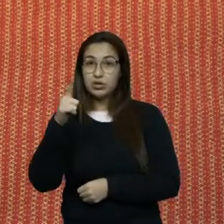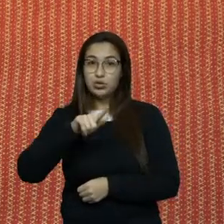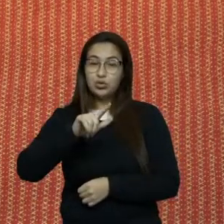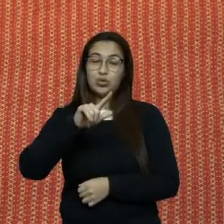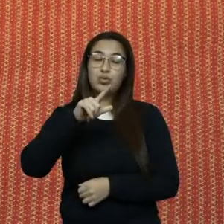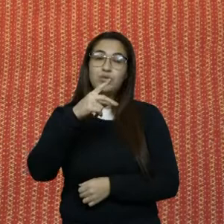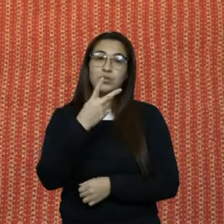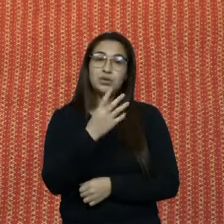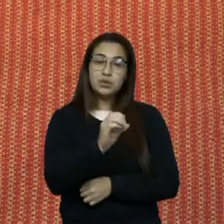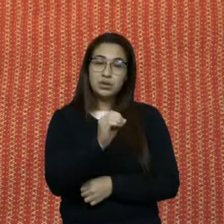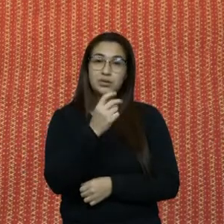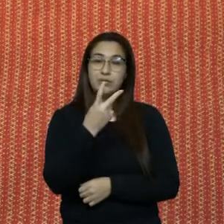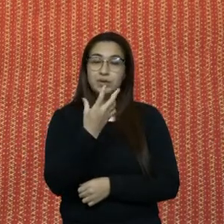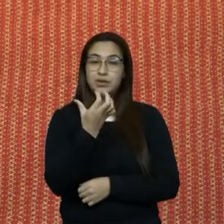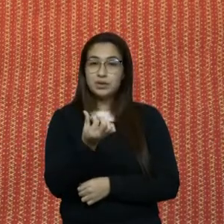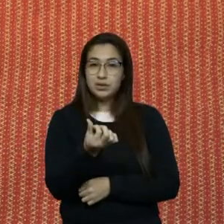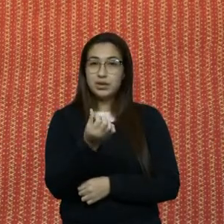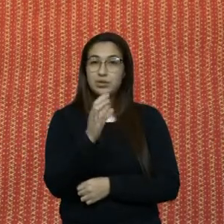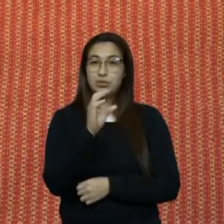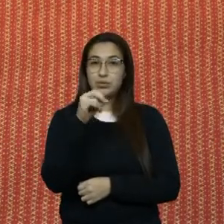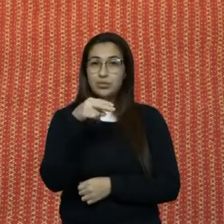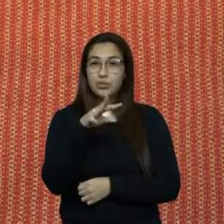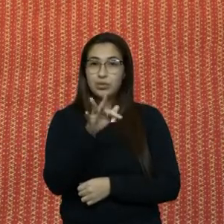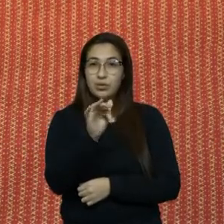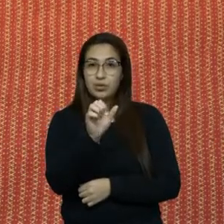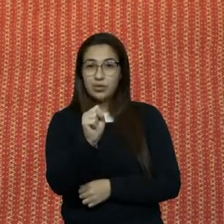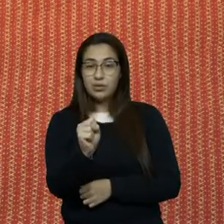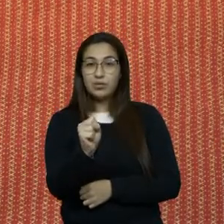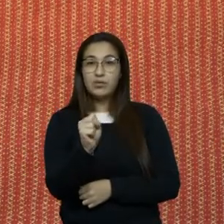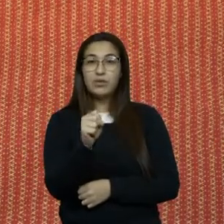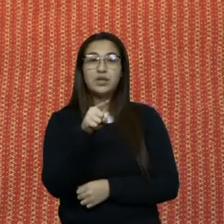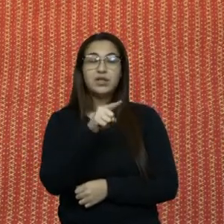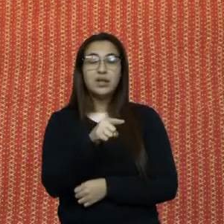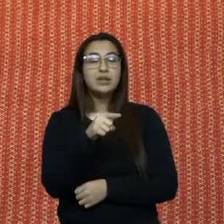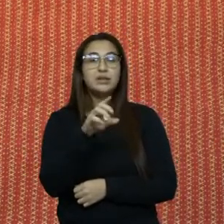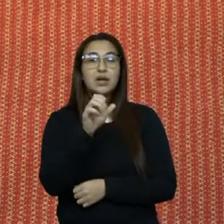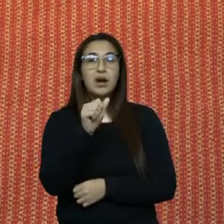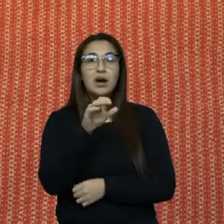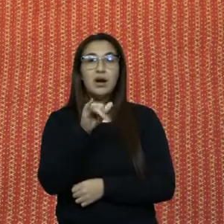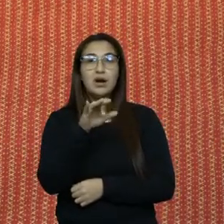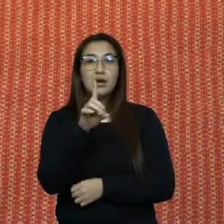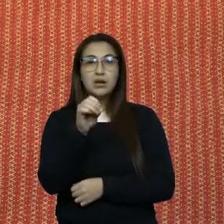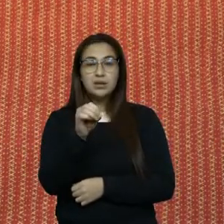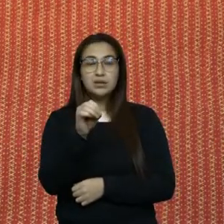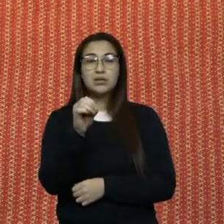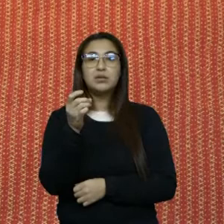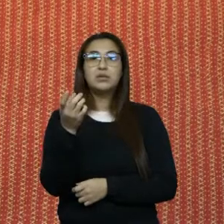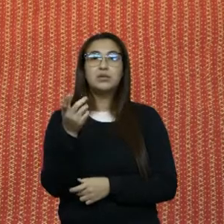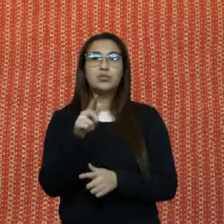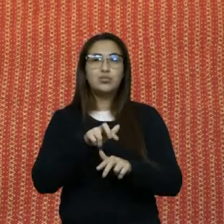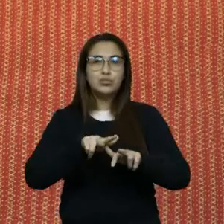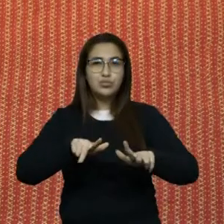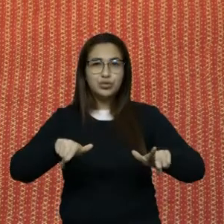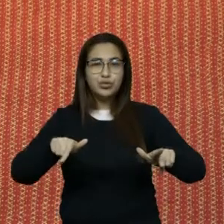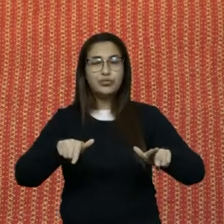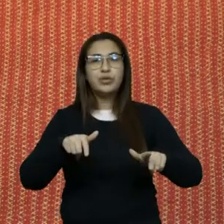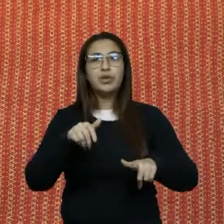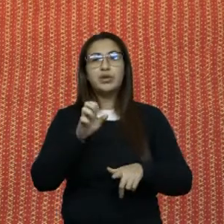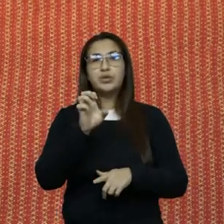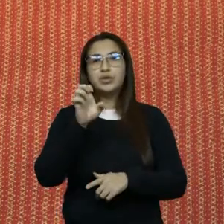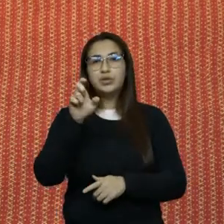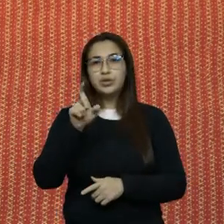pelo 026 2022 do confaz o ácido nítrico o ácido sulfúrico fosfato o enxofre